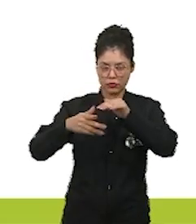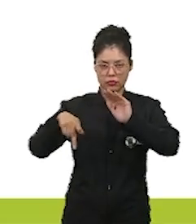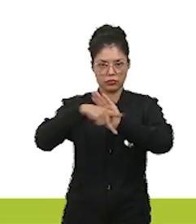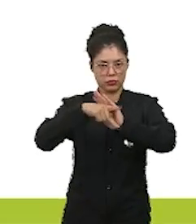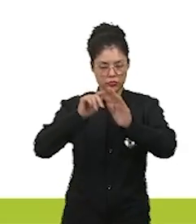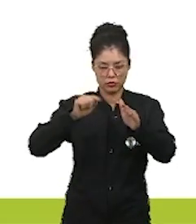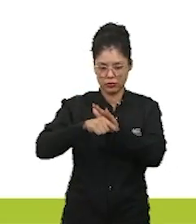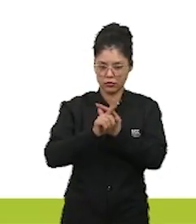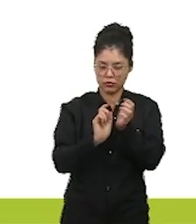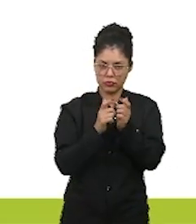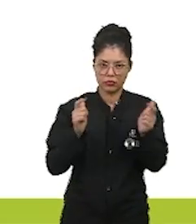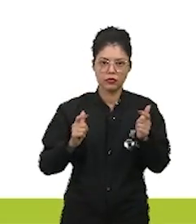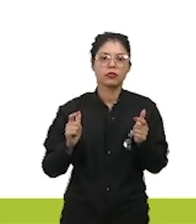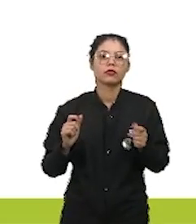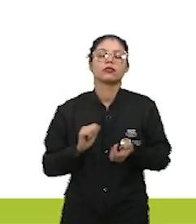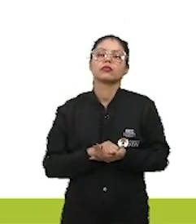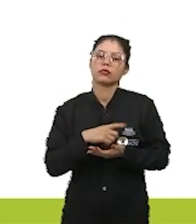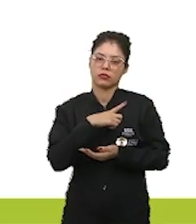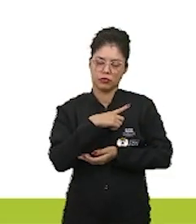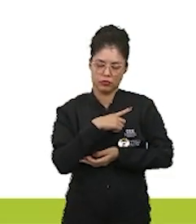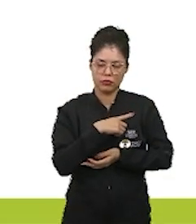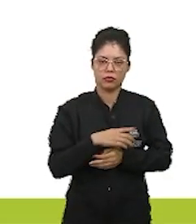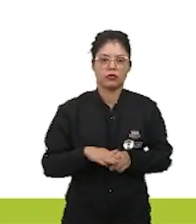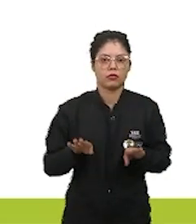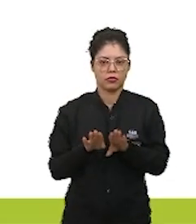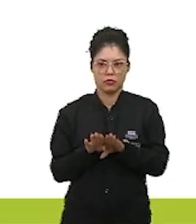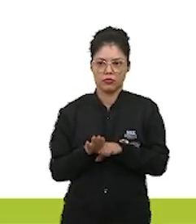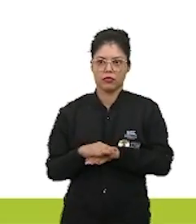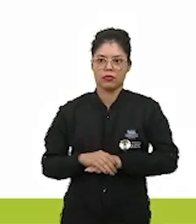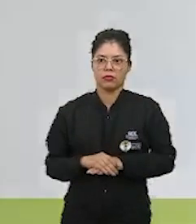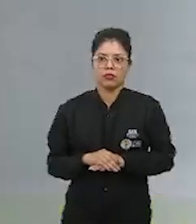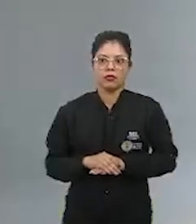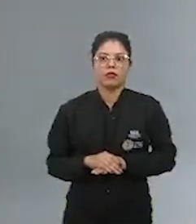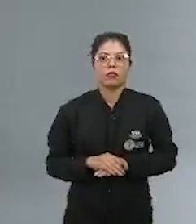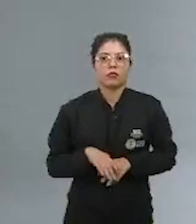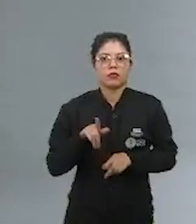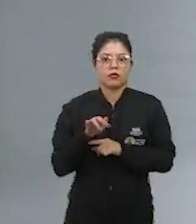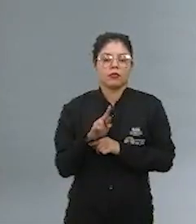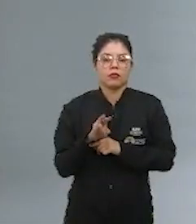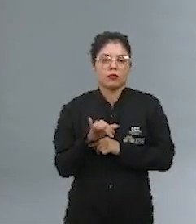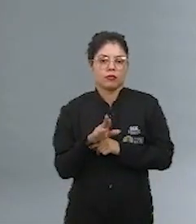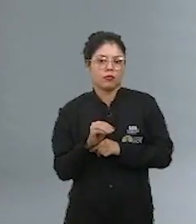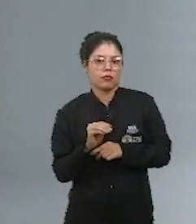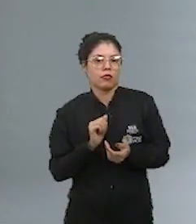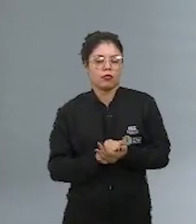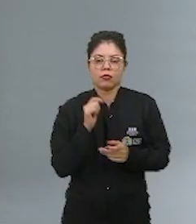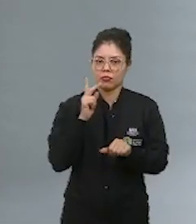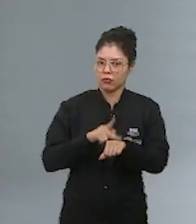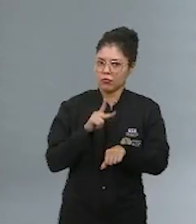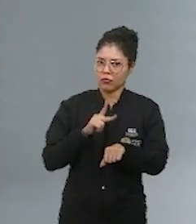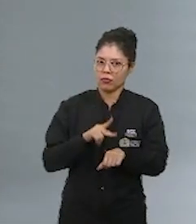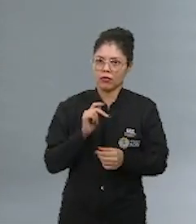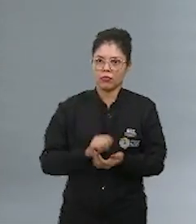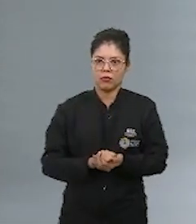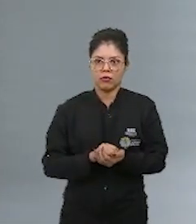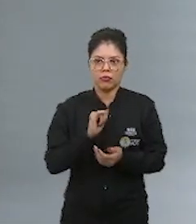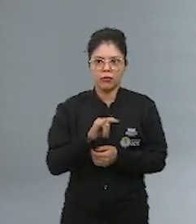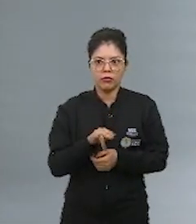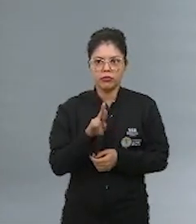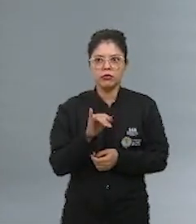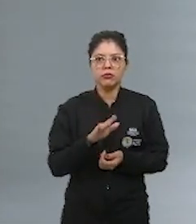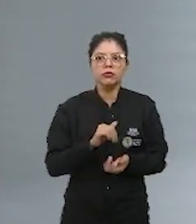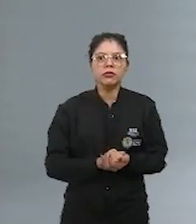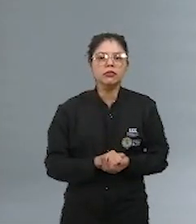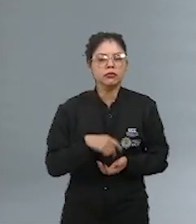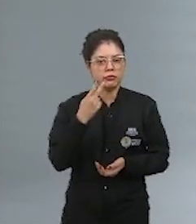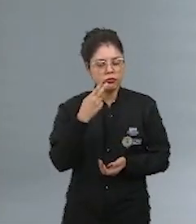é bem aí constituída de silício também. Porque o granito é uma rocha ígnea, tá? E nós já